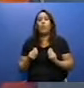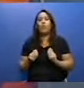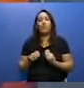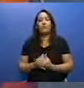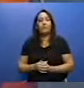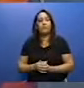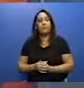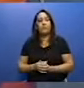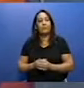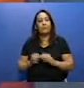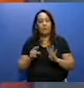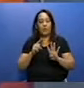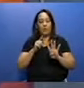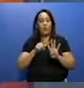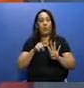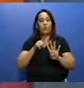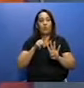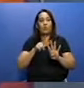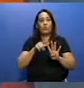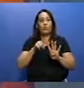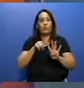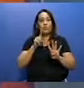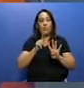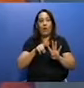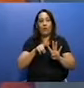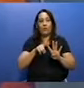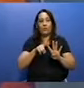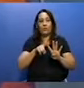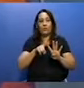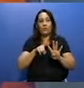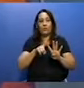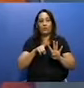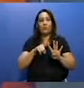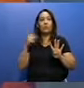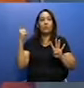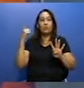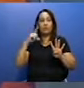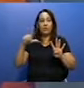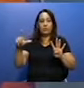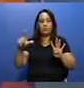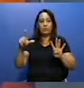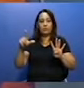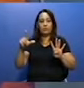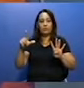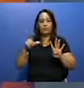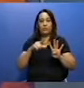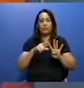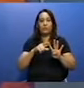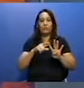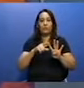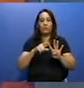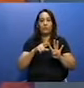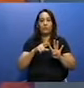só. 1, 2, 3, 4. Repetiu uma vez o